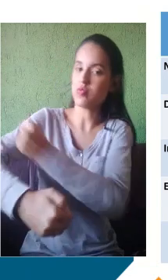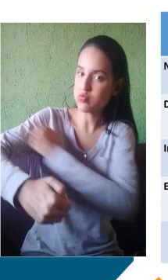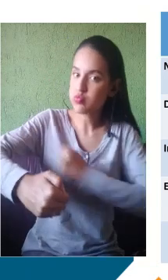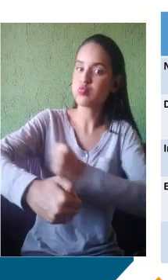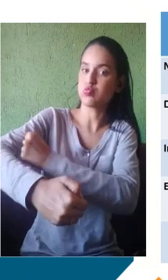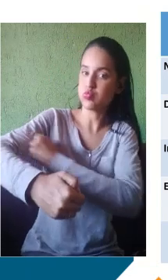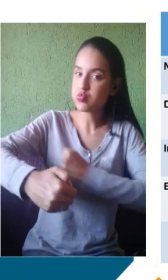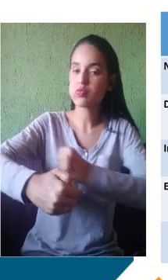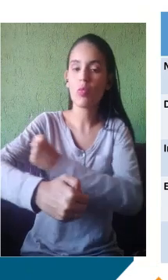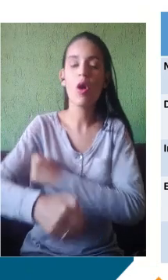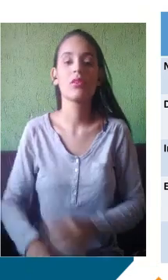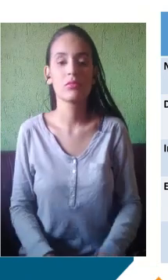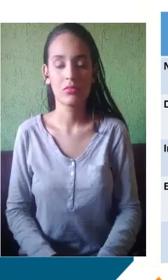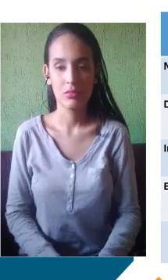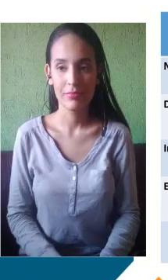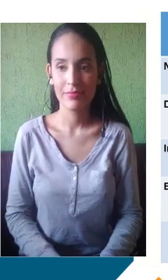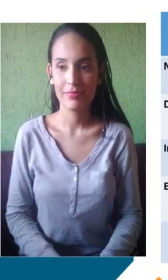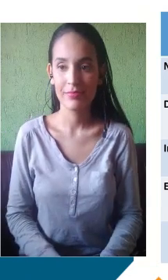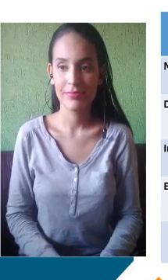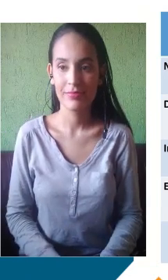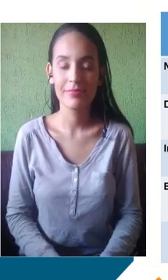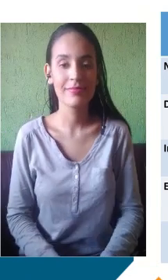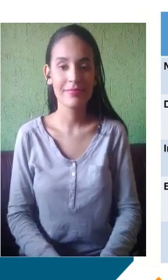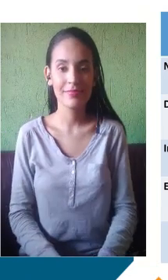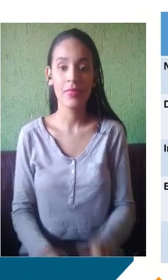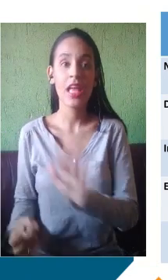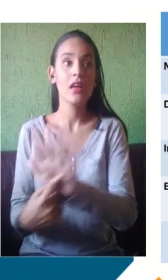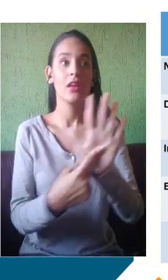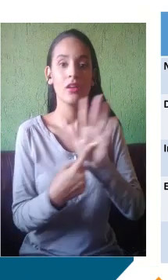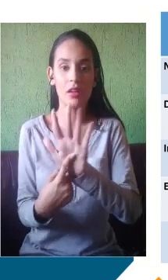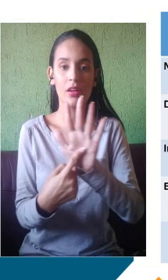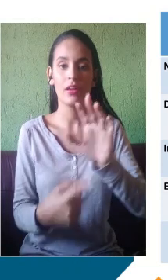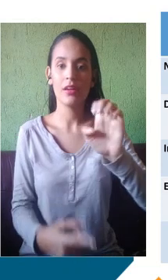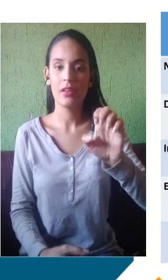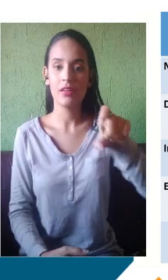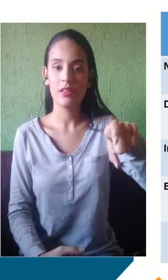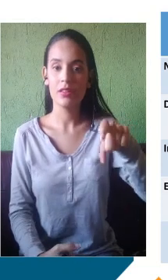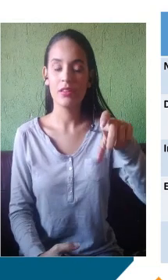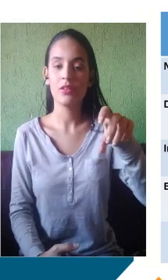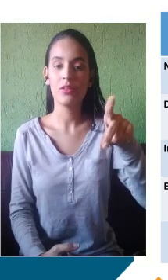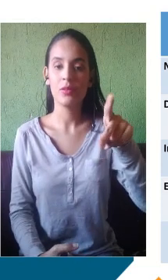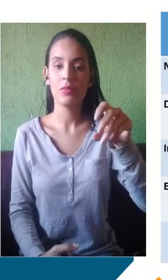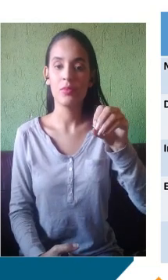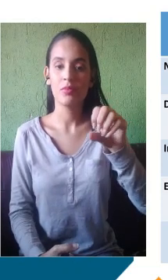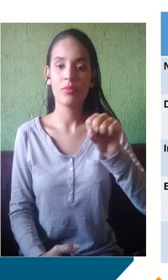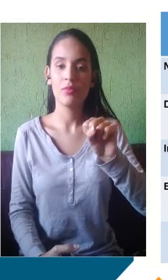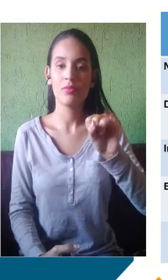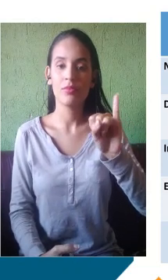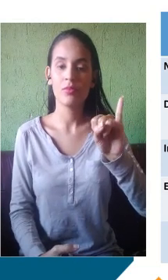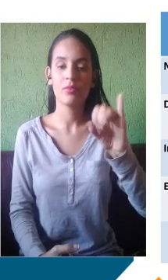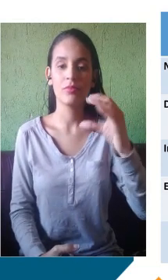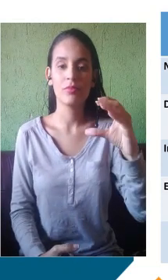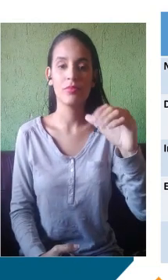fazer aquela massa ou aquele bolo, enfim. A exposição. A exposição ela vai ser aquele tipo textual que tem como